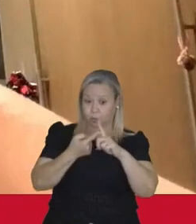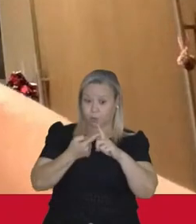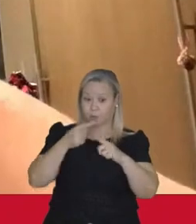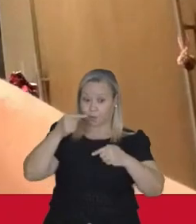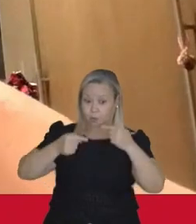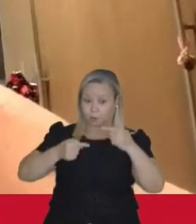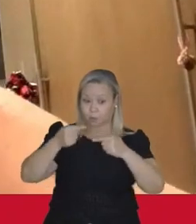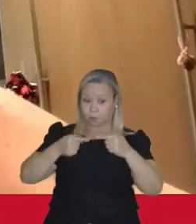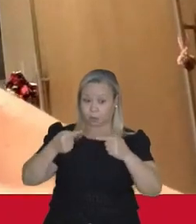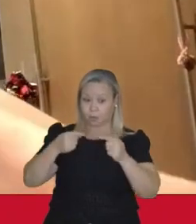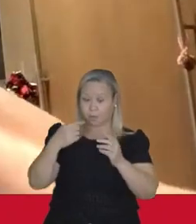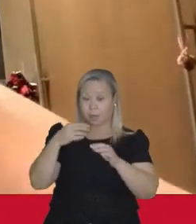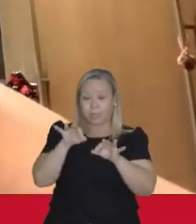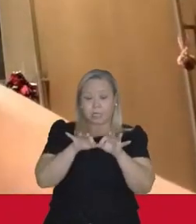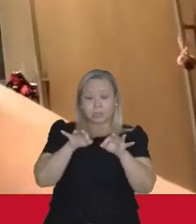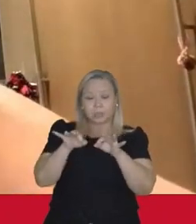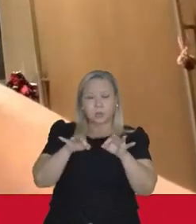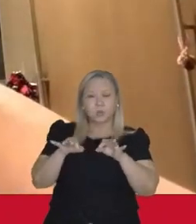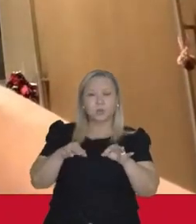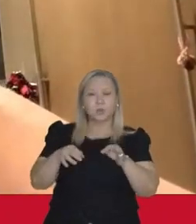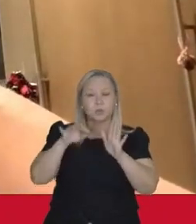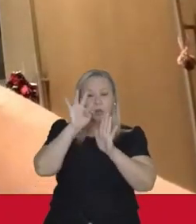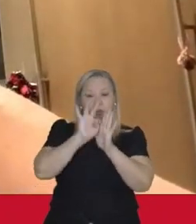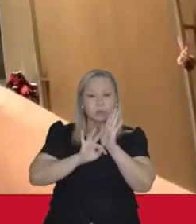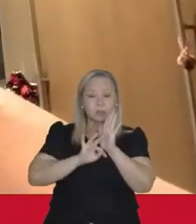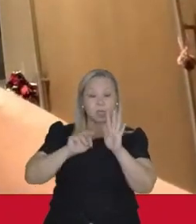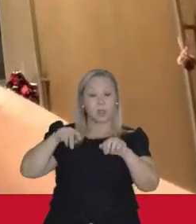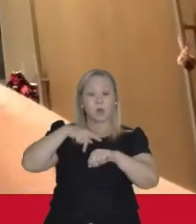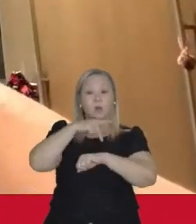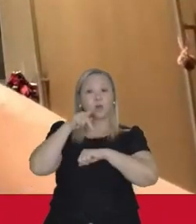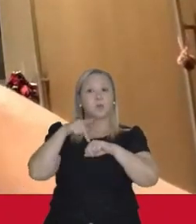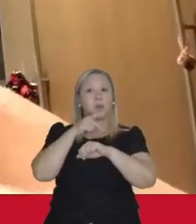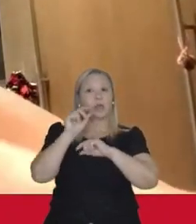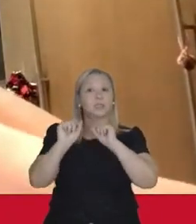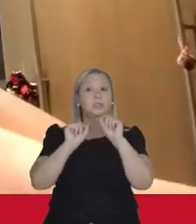do texto. Então, os países